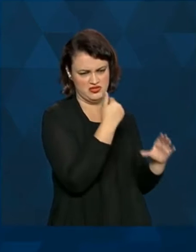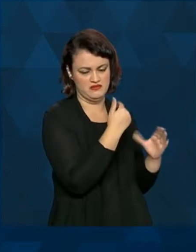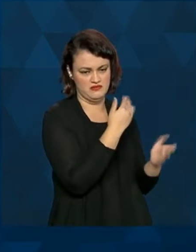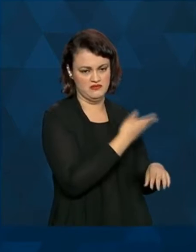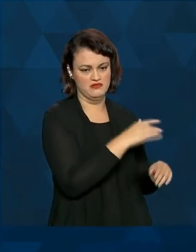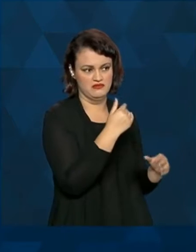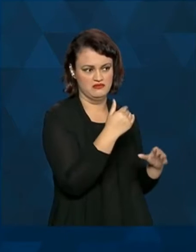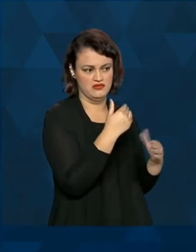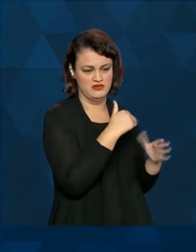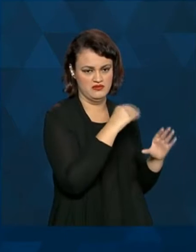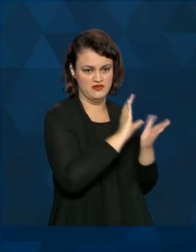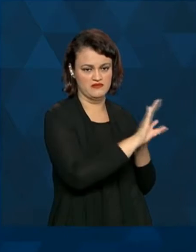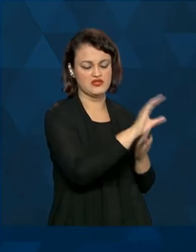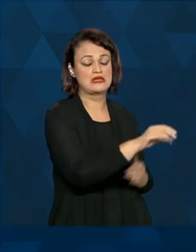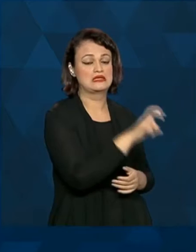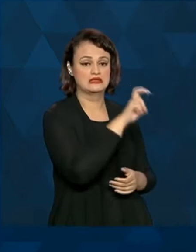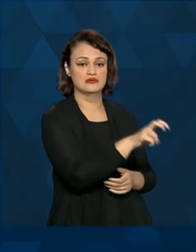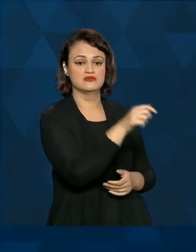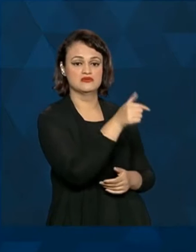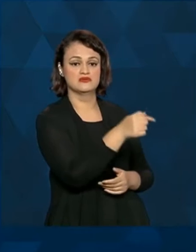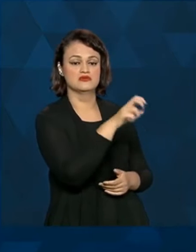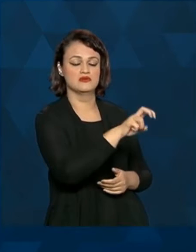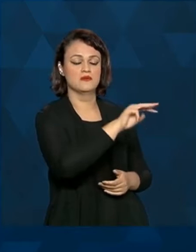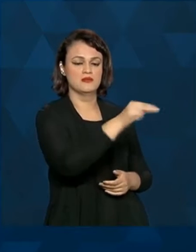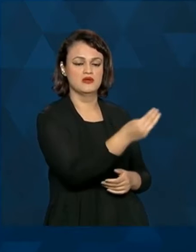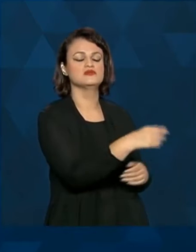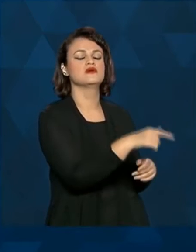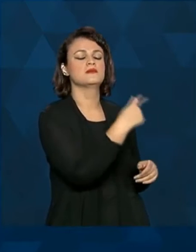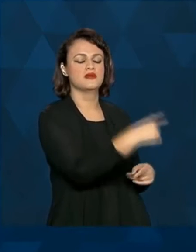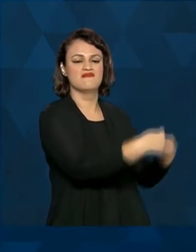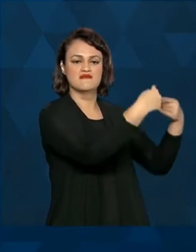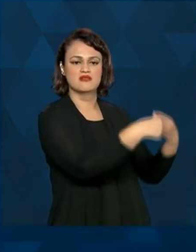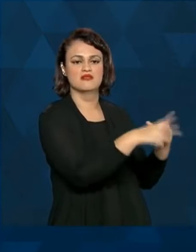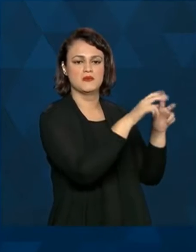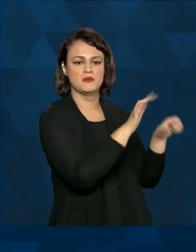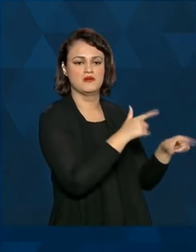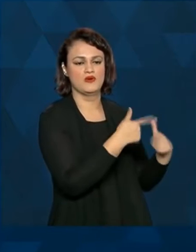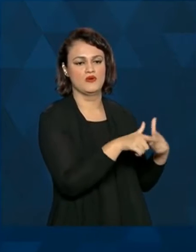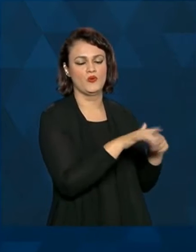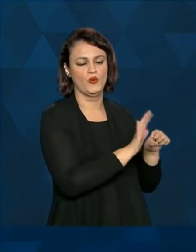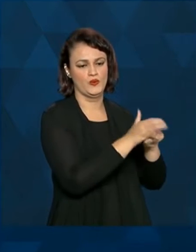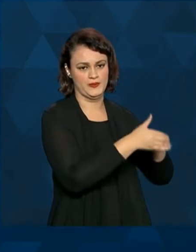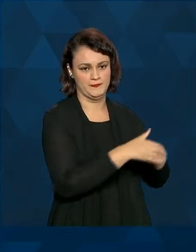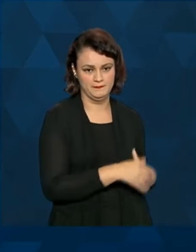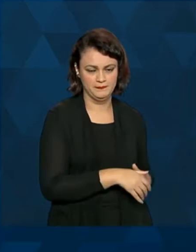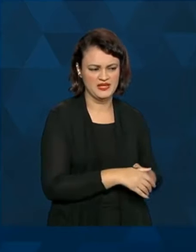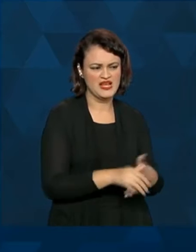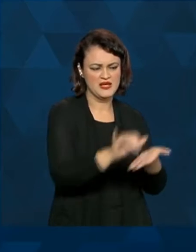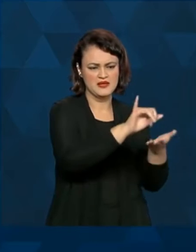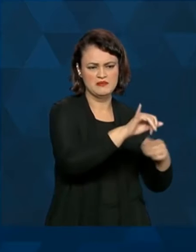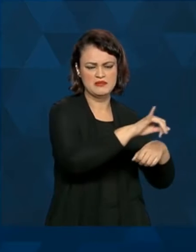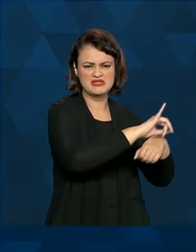e 75 milhões de reais exclusivamente para o enfrentamento à Covid. E para os municípios do